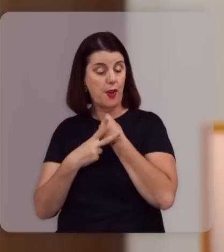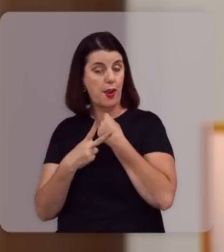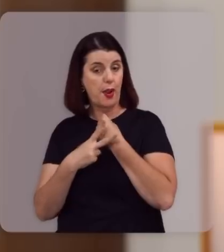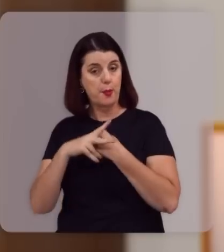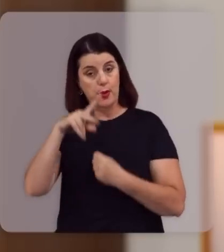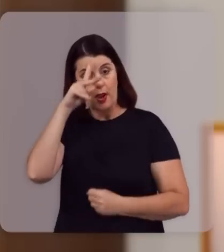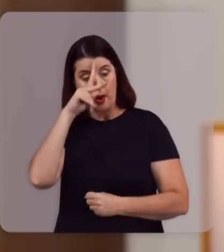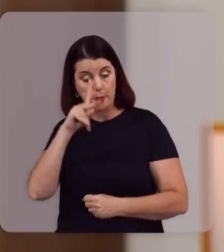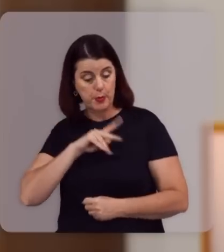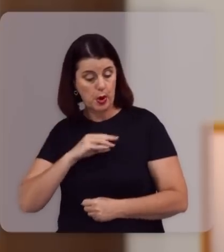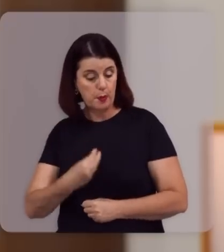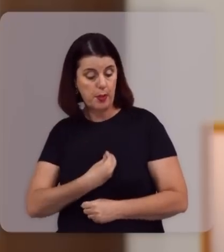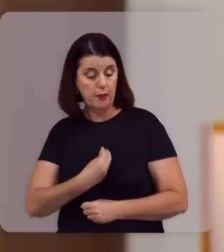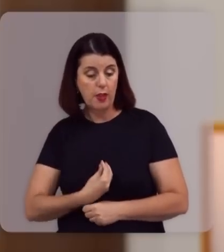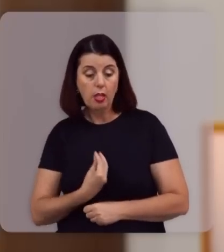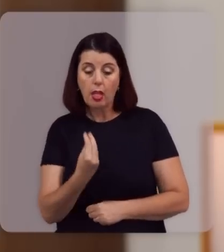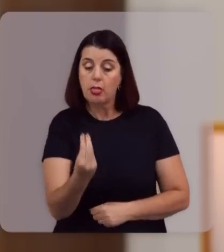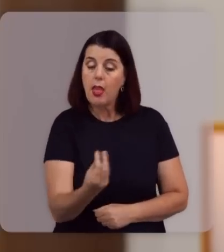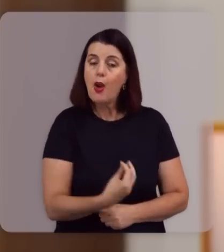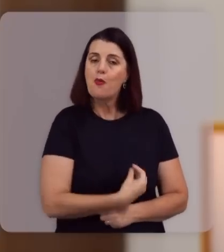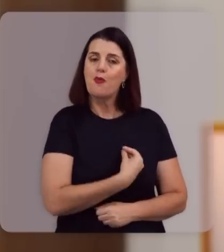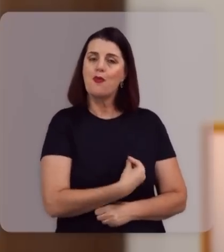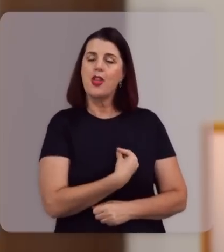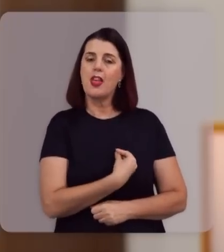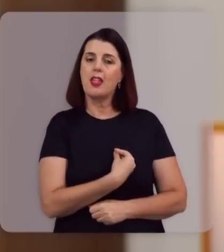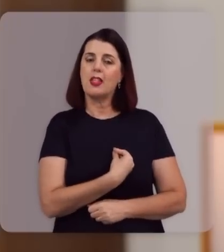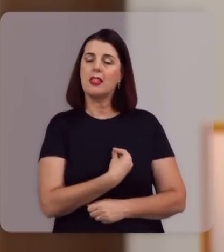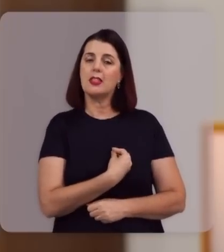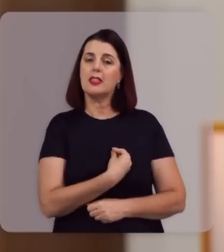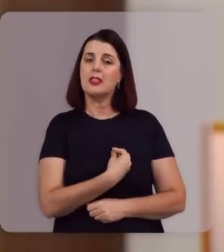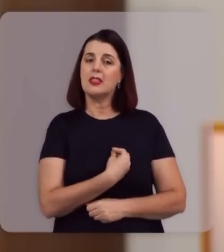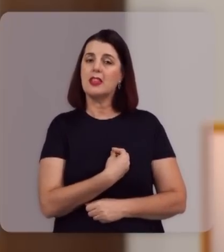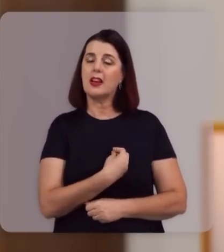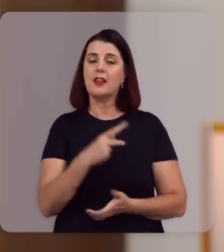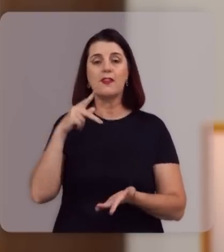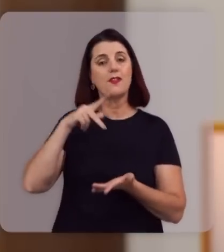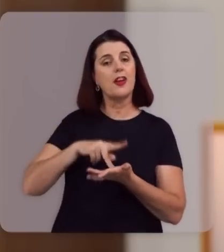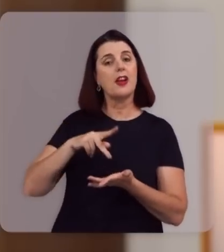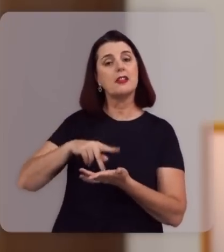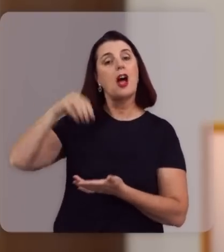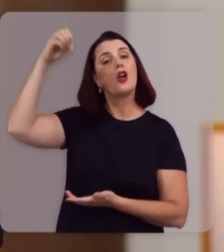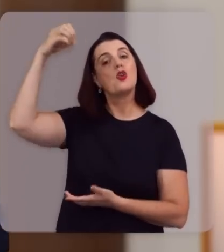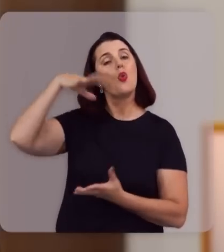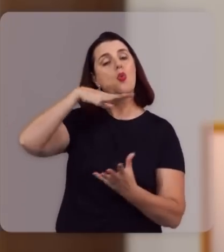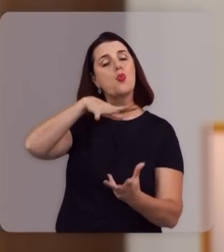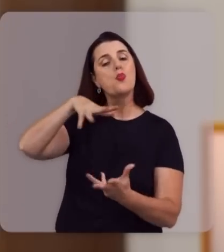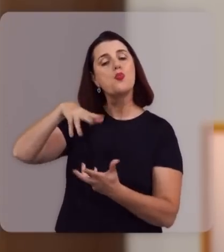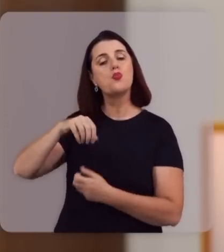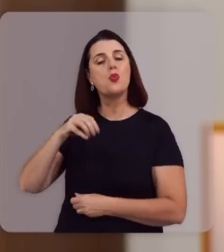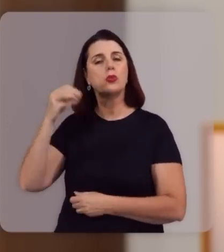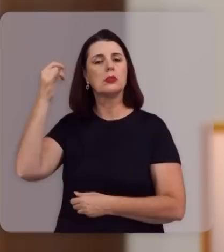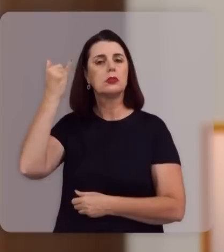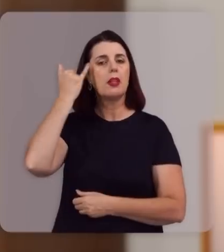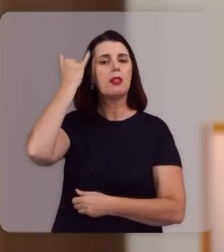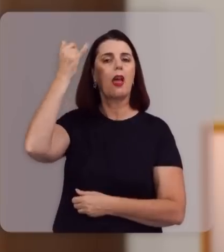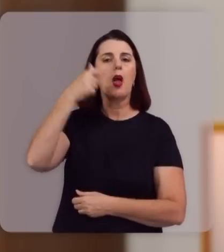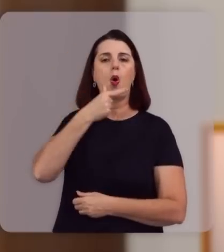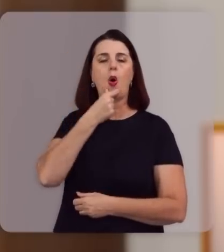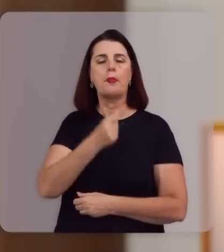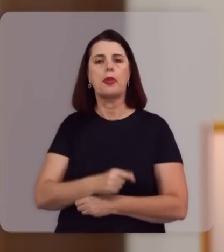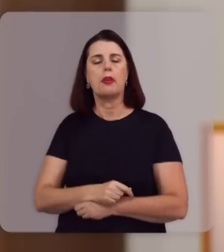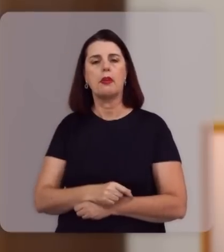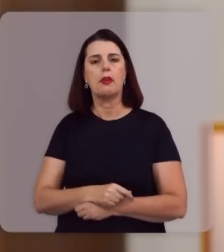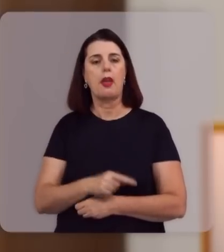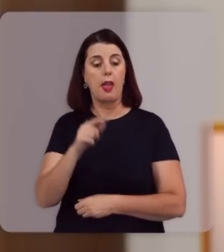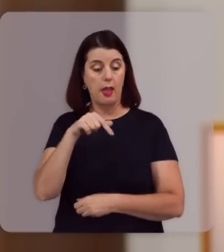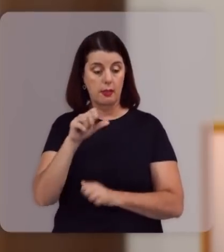a própria vida e o doador da vida, este Verbo que é a verdadeira luz que vindo ao mundo ilumina todo homem, este